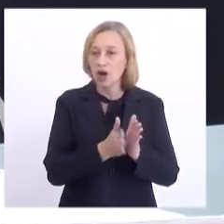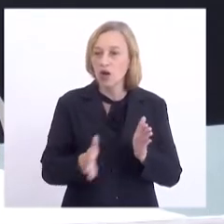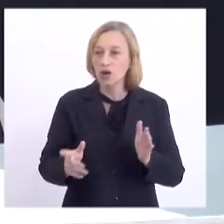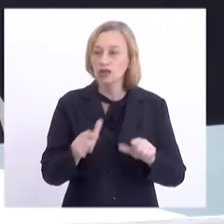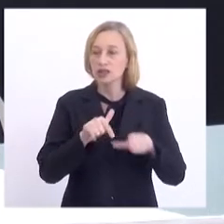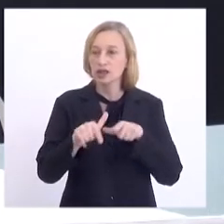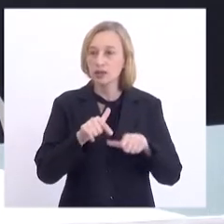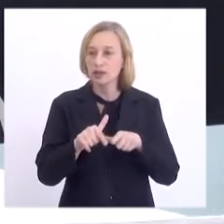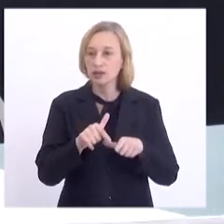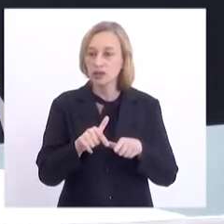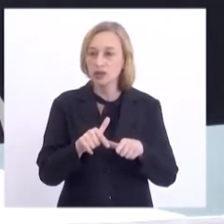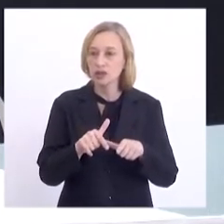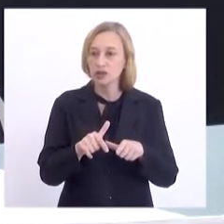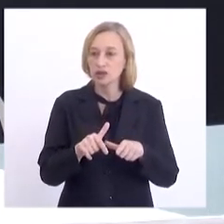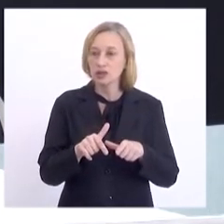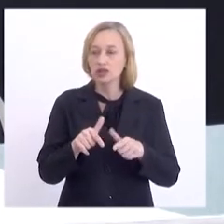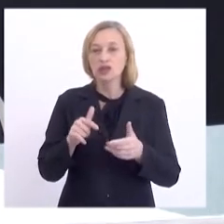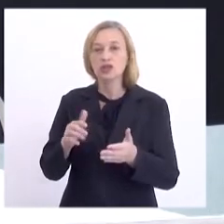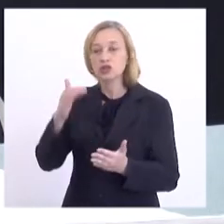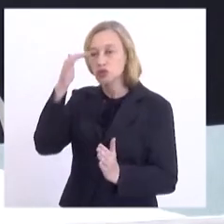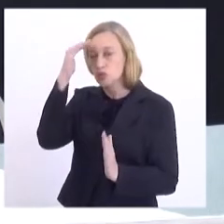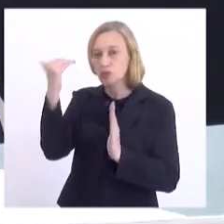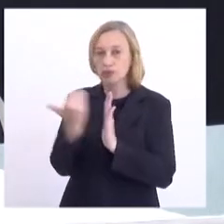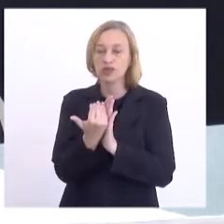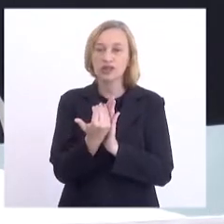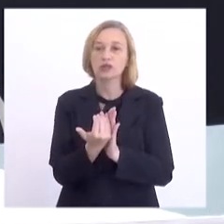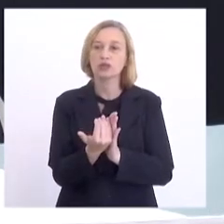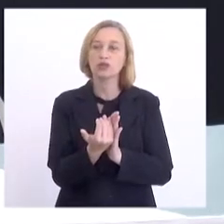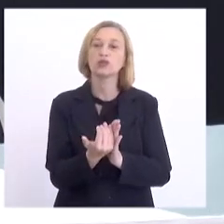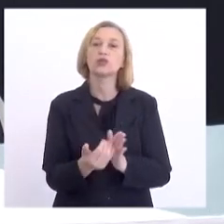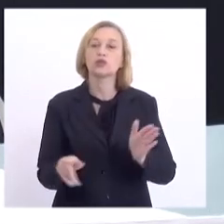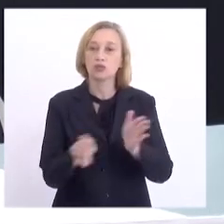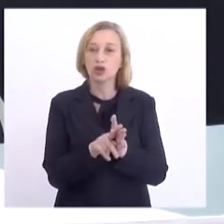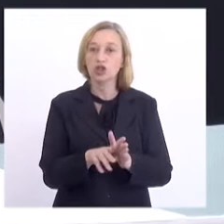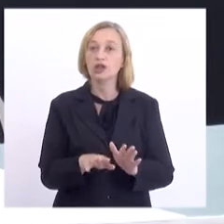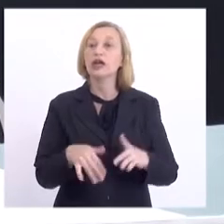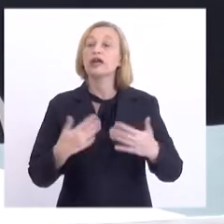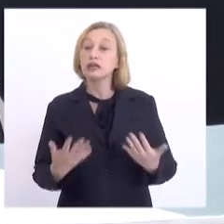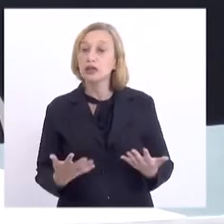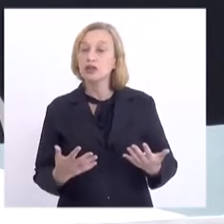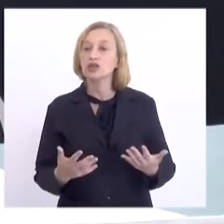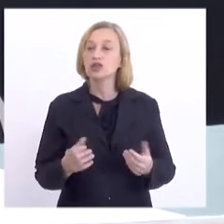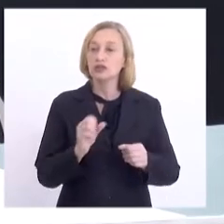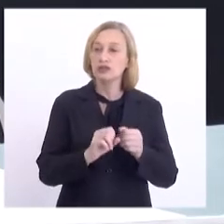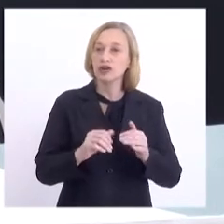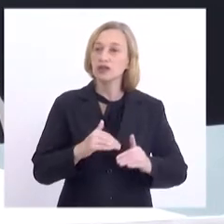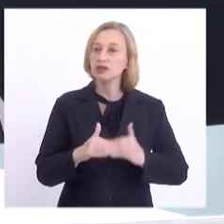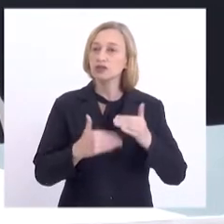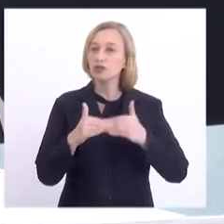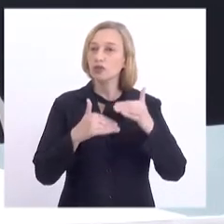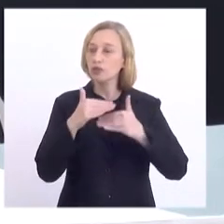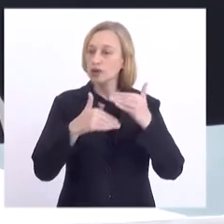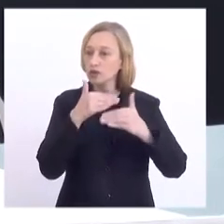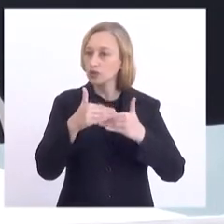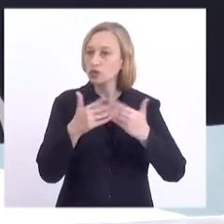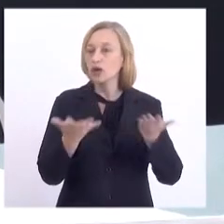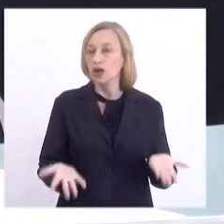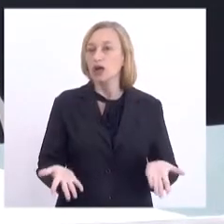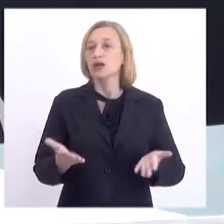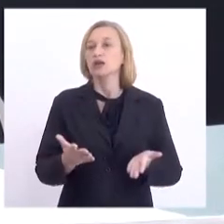em uma fase de um status de execução do projeto tá E aí a gente faz a evolução é